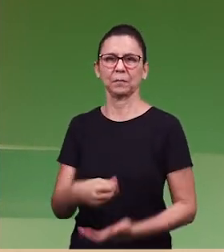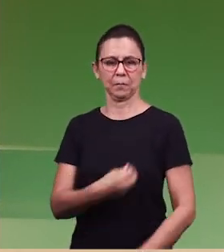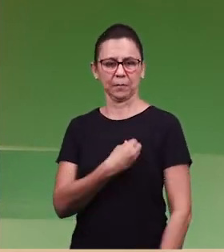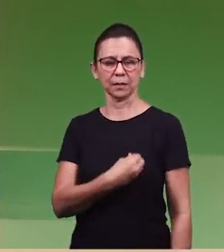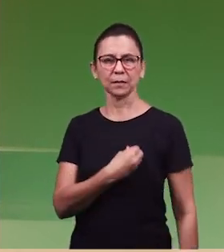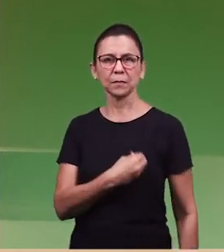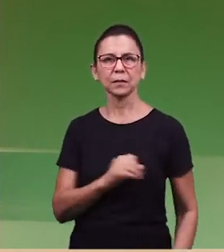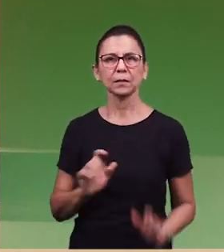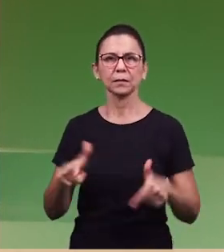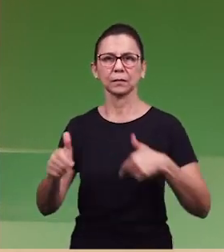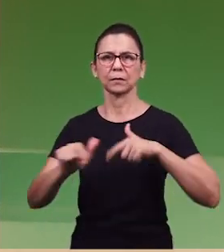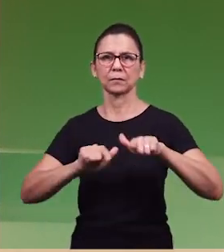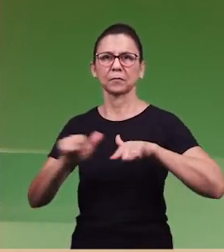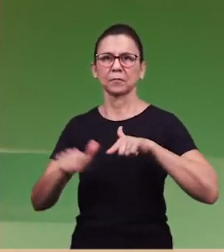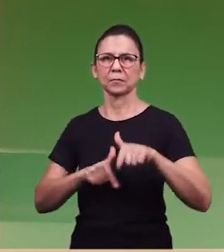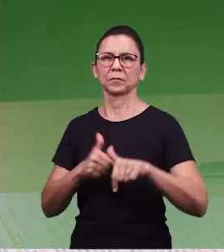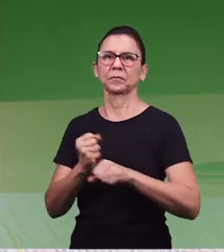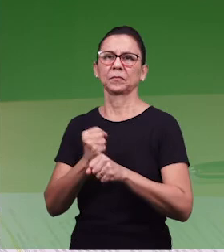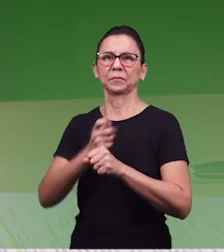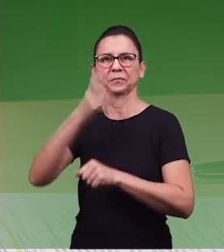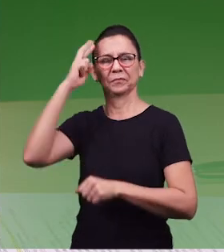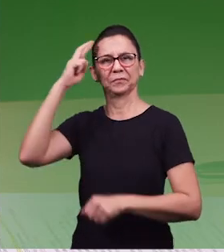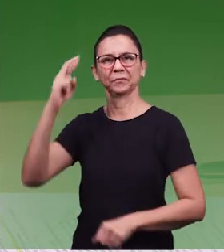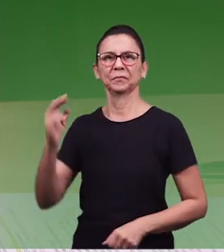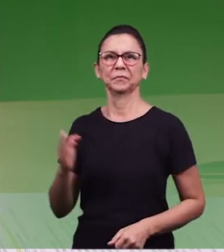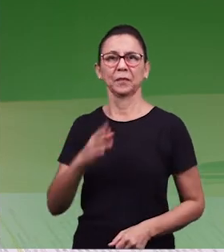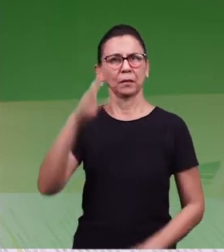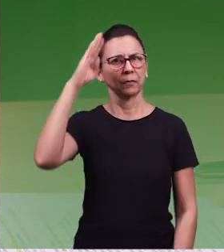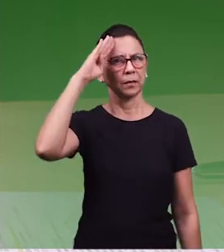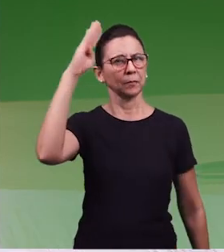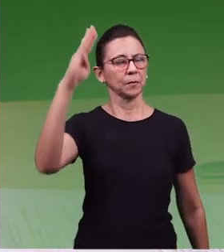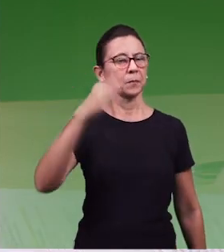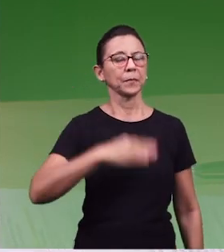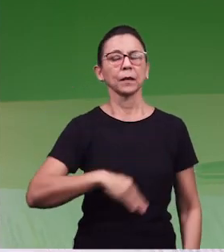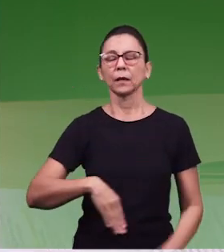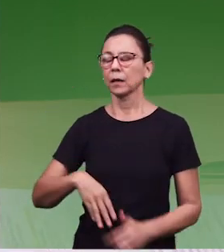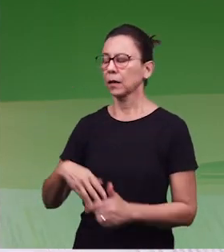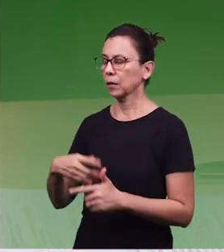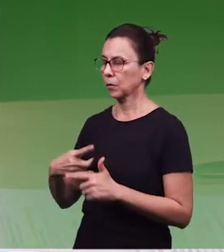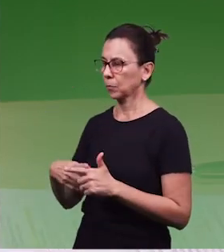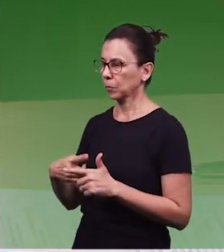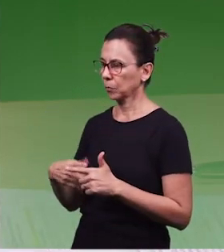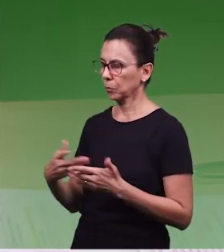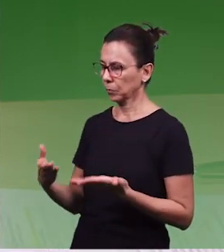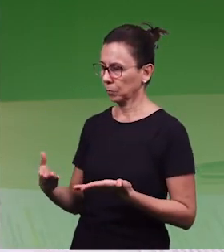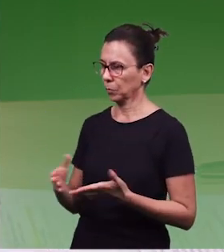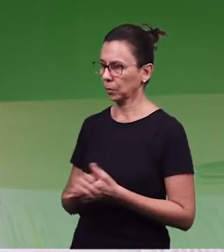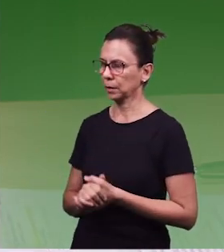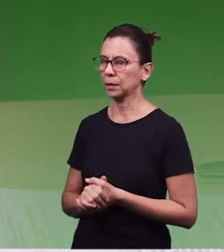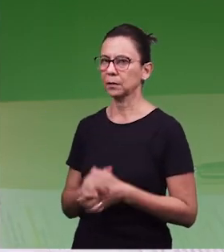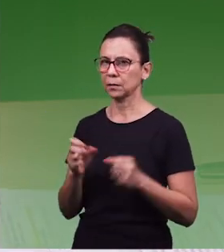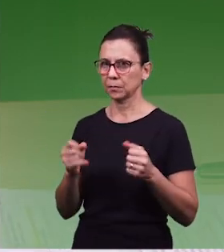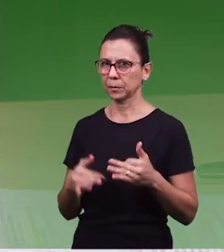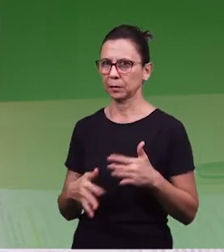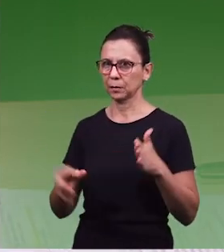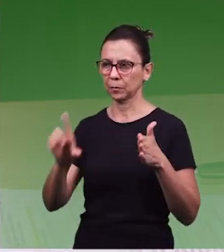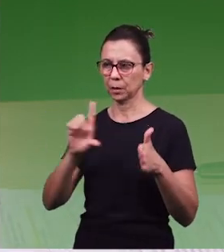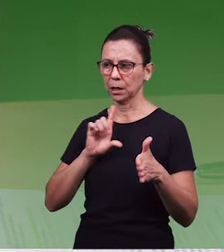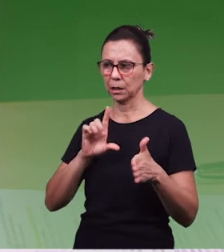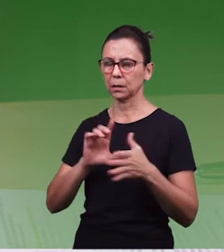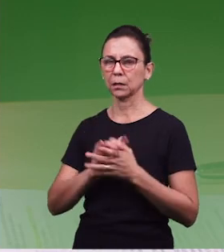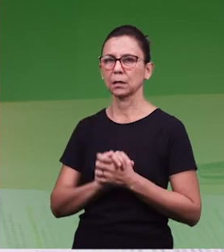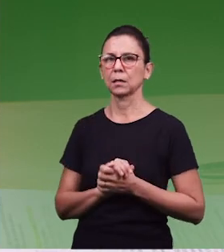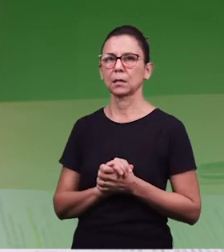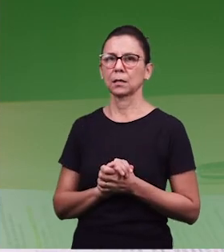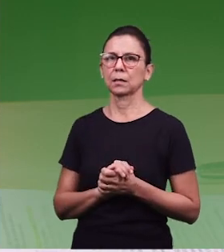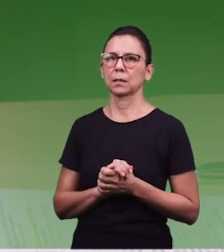é fundamental. Até porque há uma associação, e falamos isso no programa anterior, da salvação com os recursos